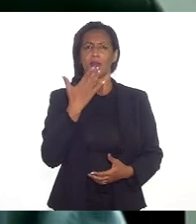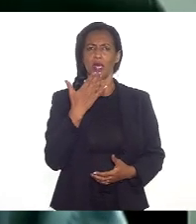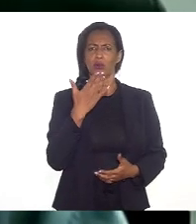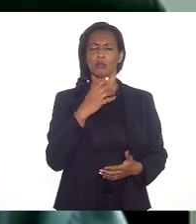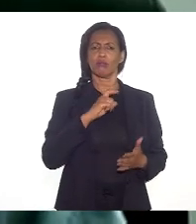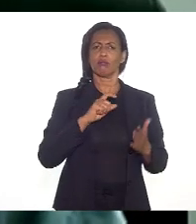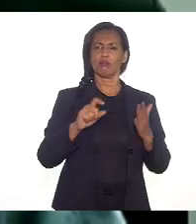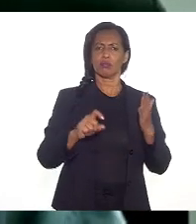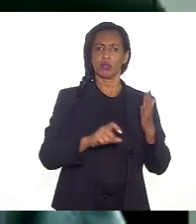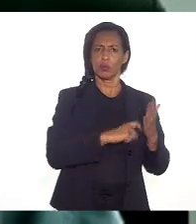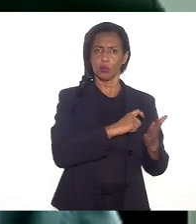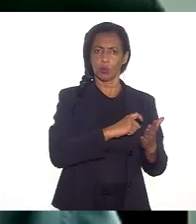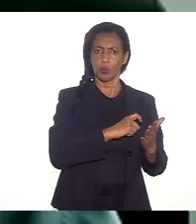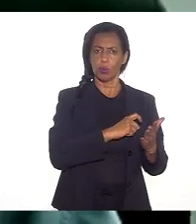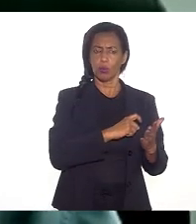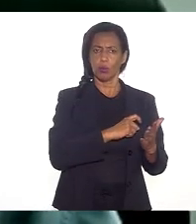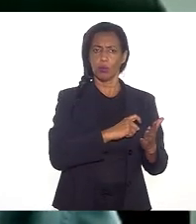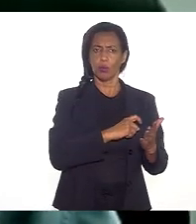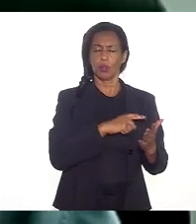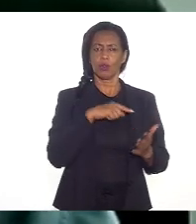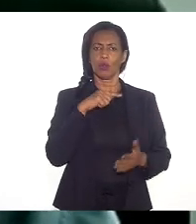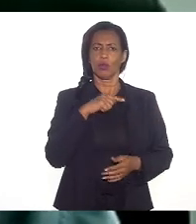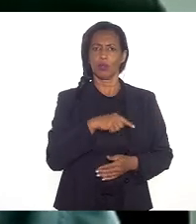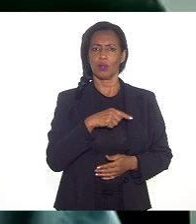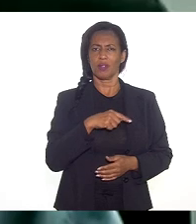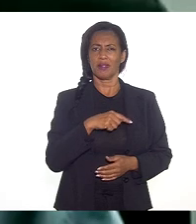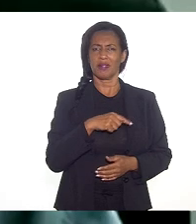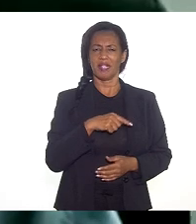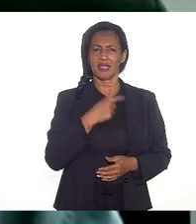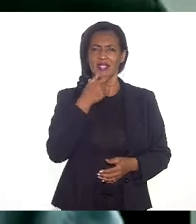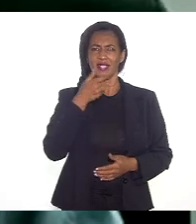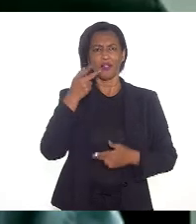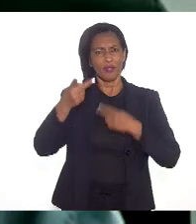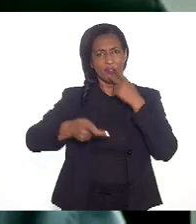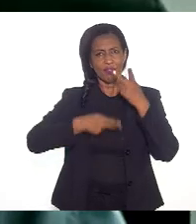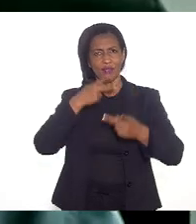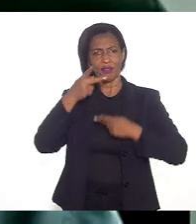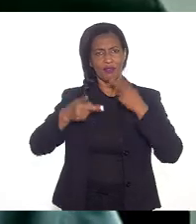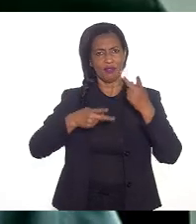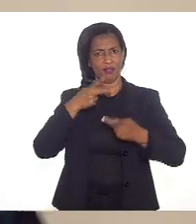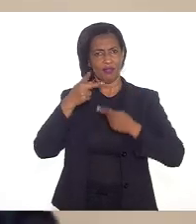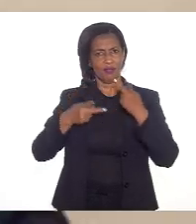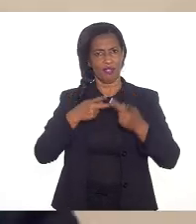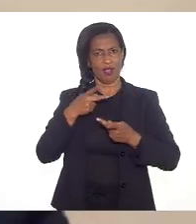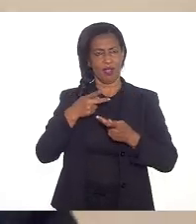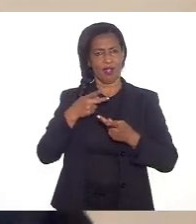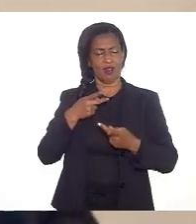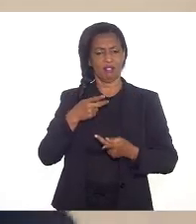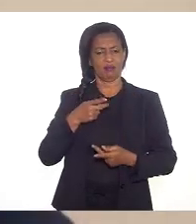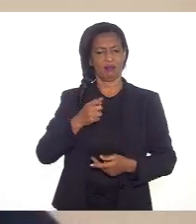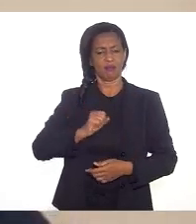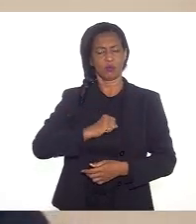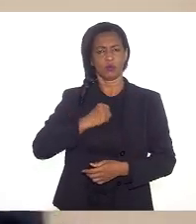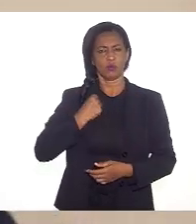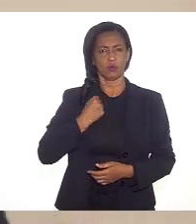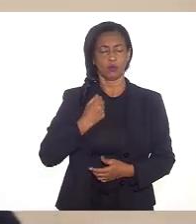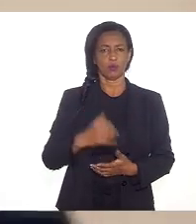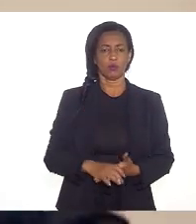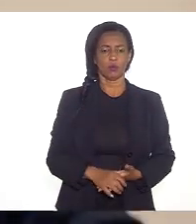coautoria nessa moção de repúdio. Nos tempos que vivemos,